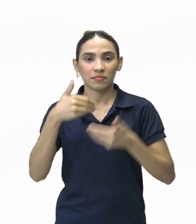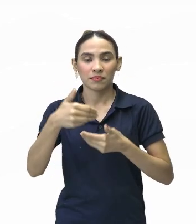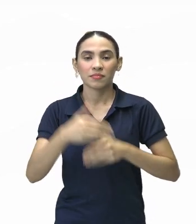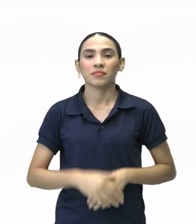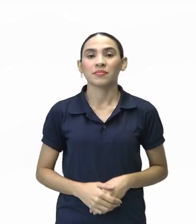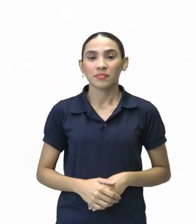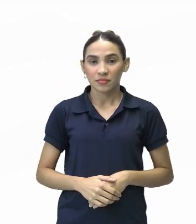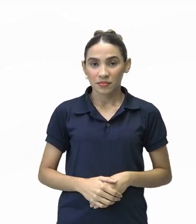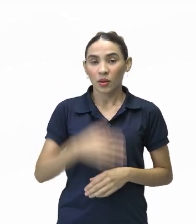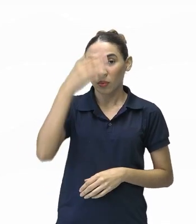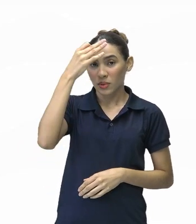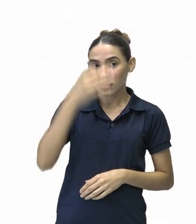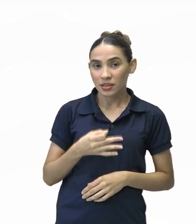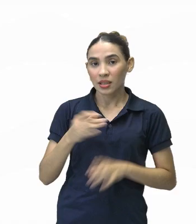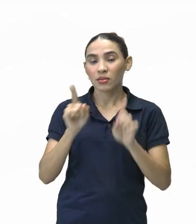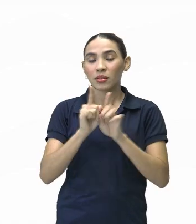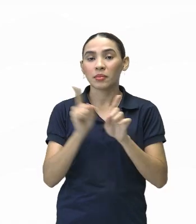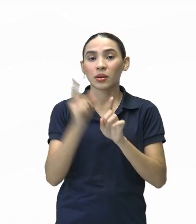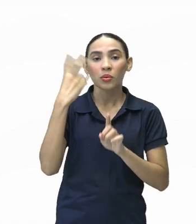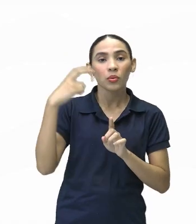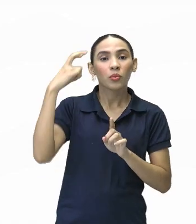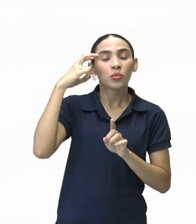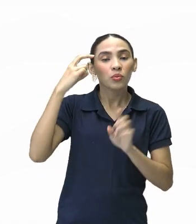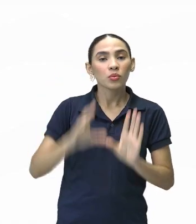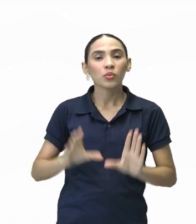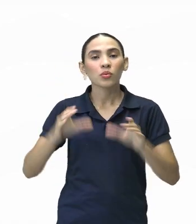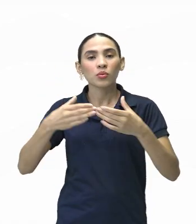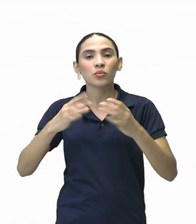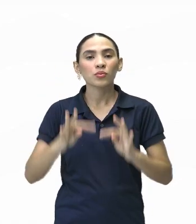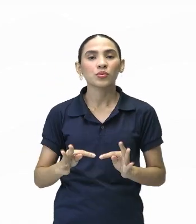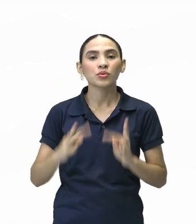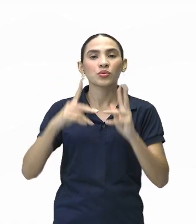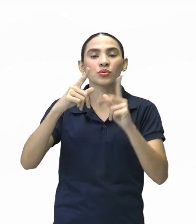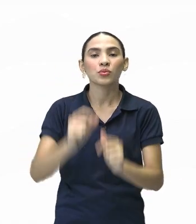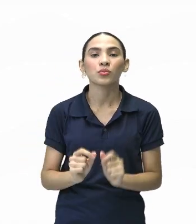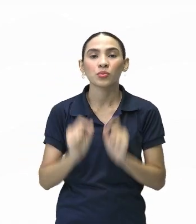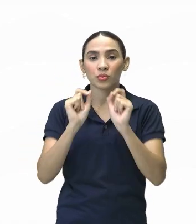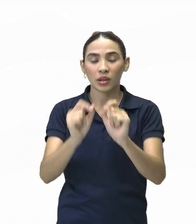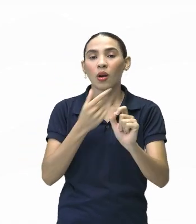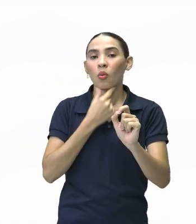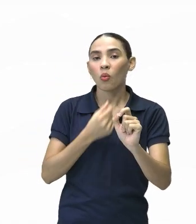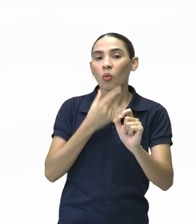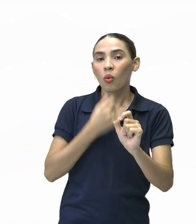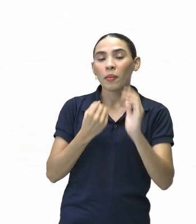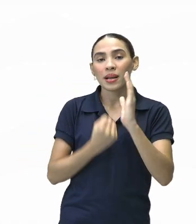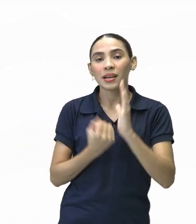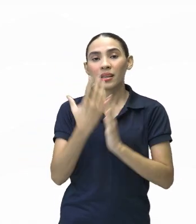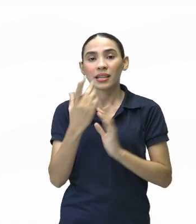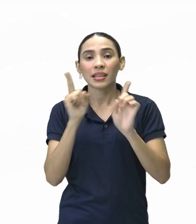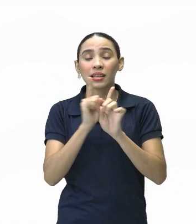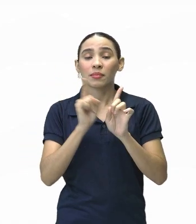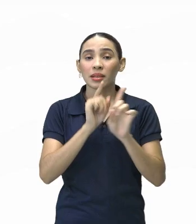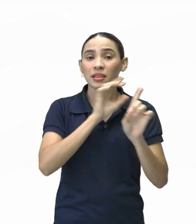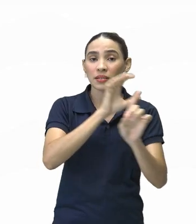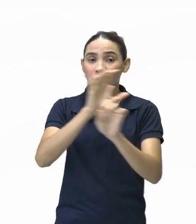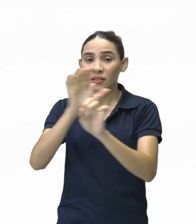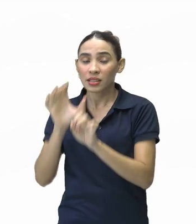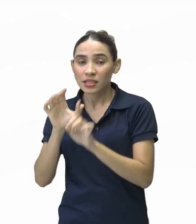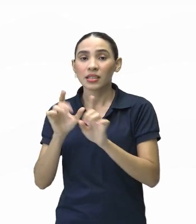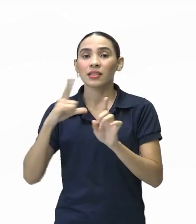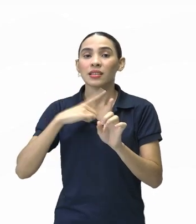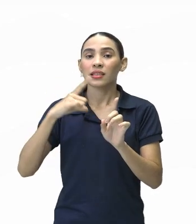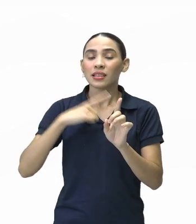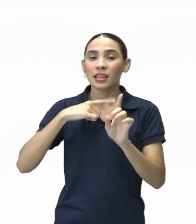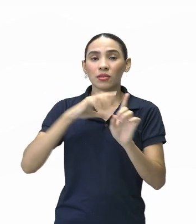tempo. Compreensão de cultura como o conjunto de tudo aquilo que o homem constrói, modificando e